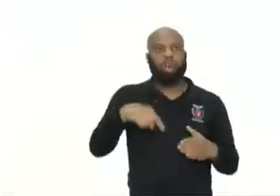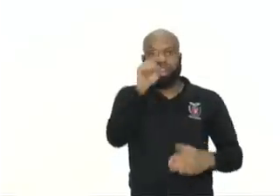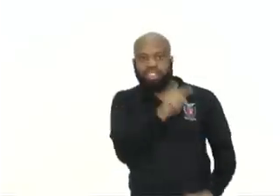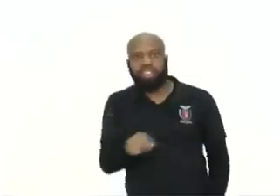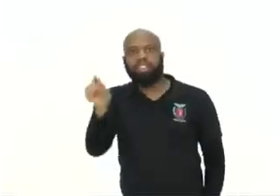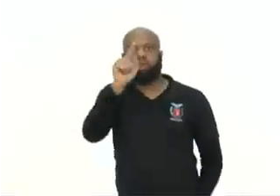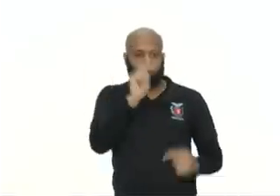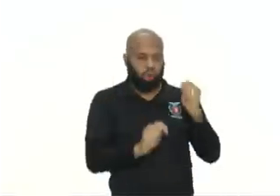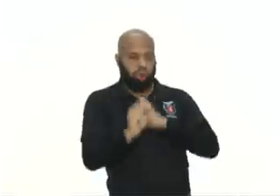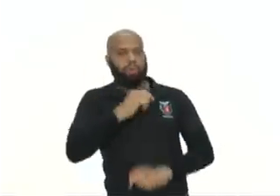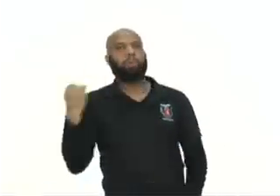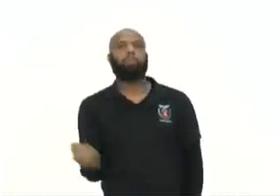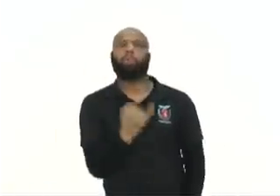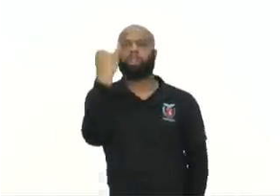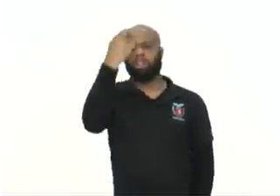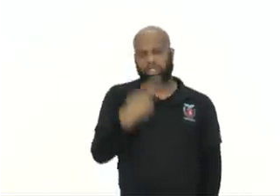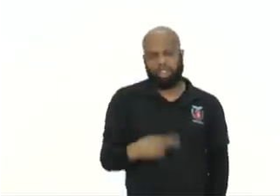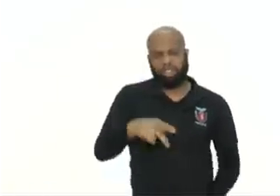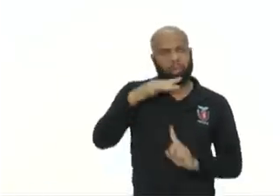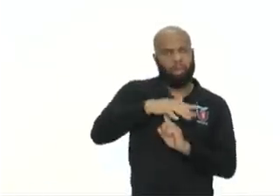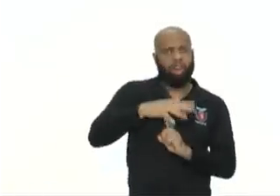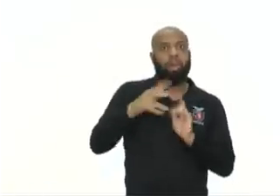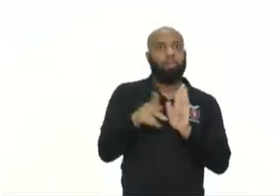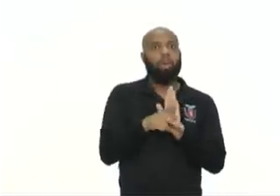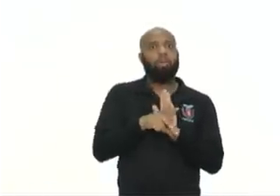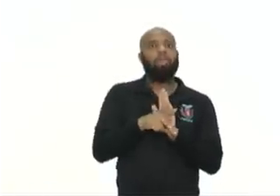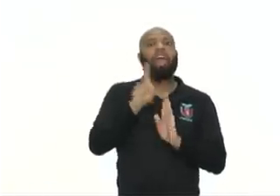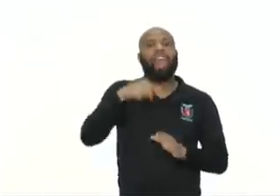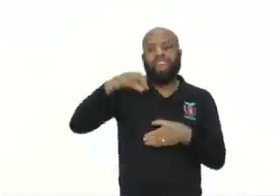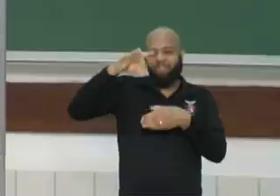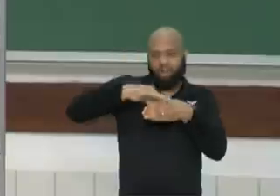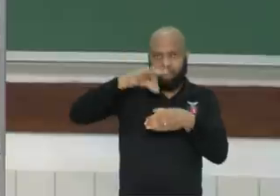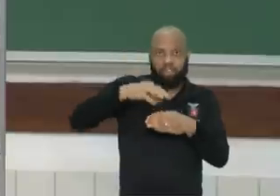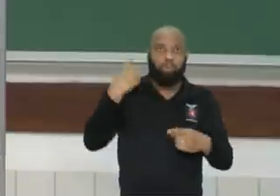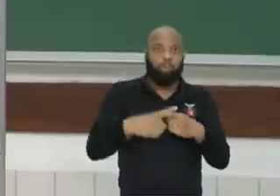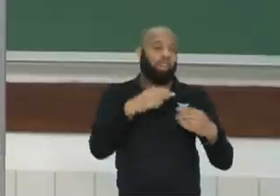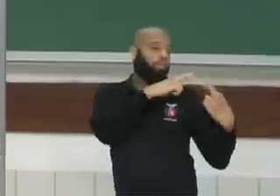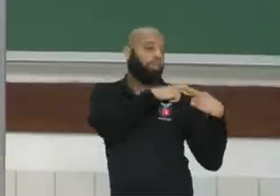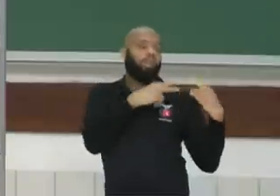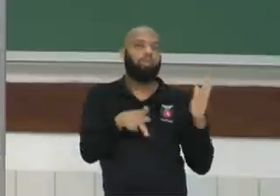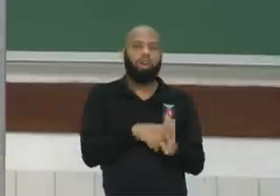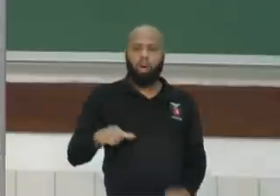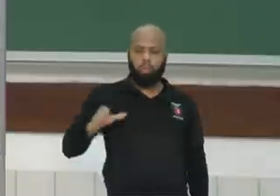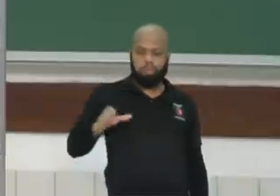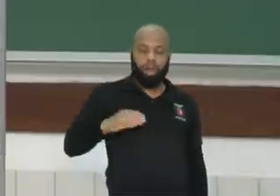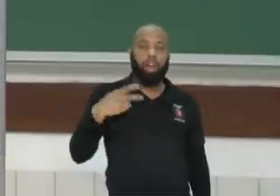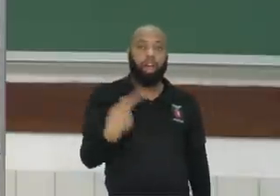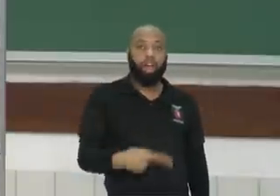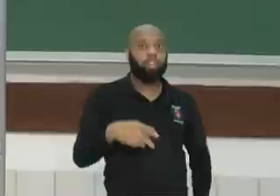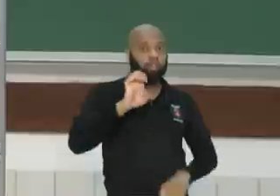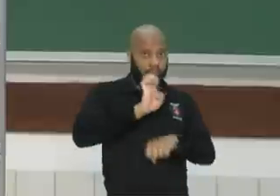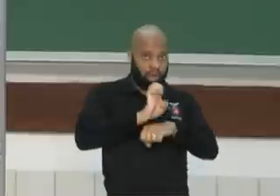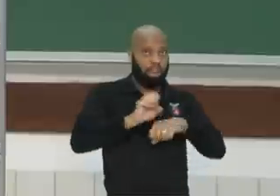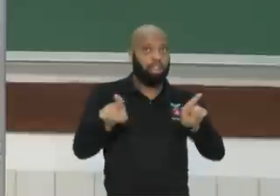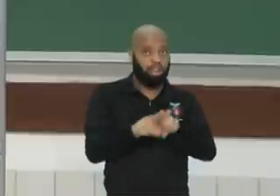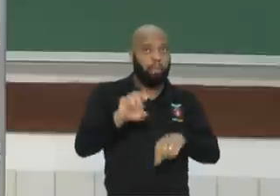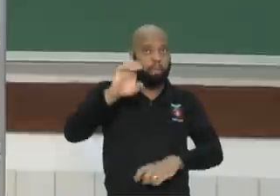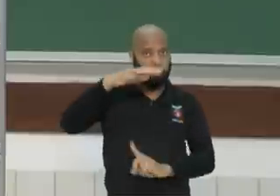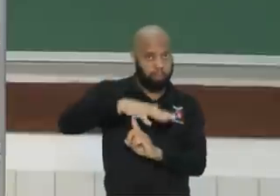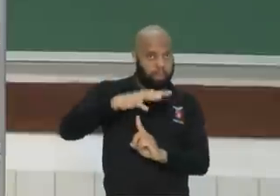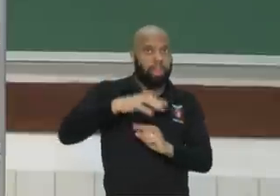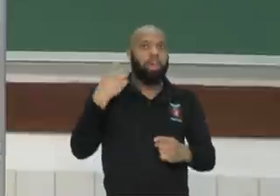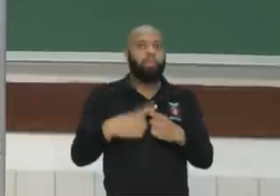econômico importante aqui no Paraná, o ciclo da erva mate, responsável pelo enriquecimento do estado do Paraná.